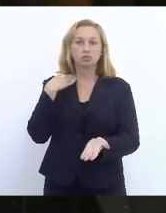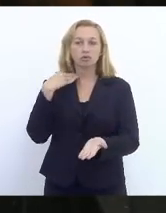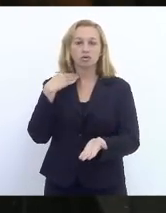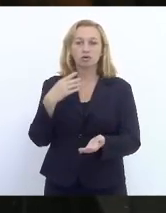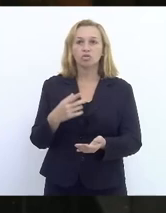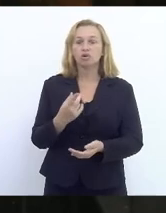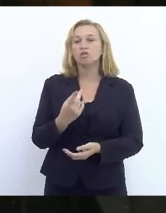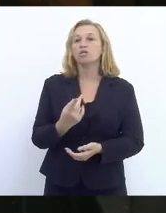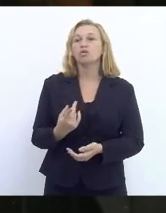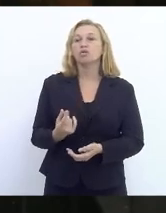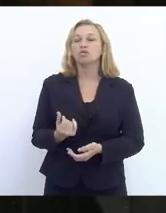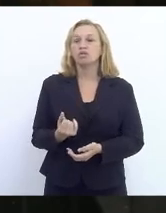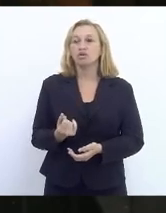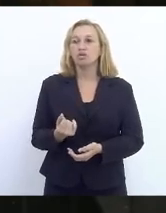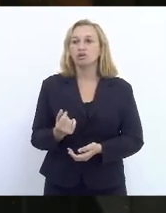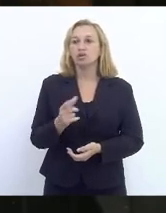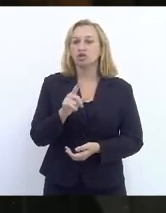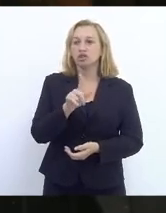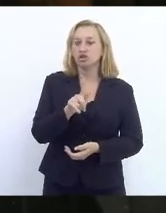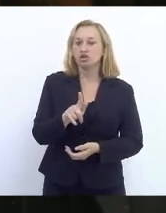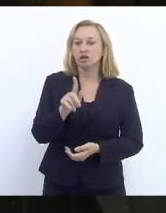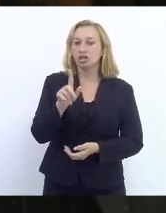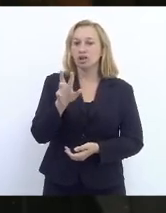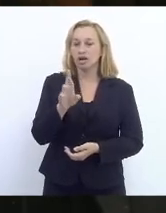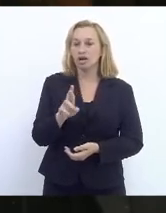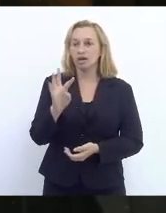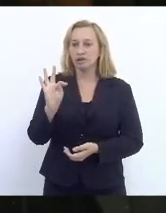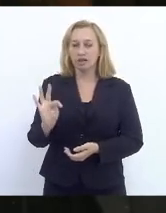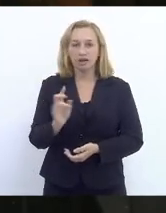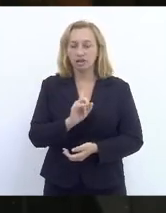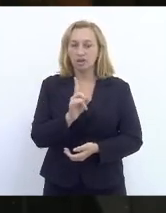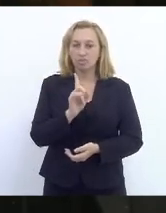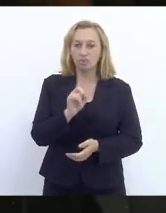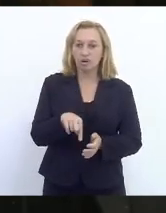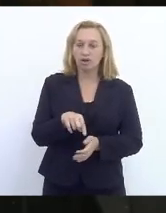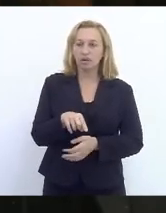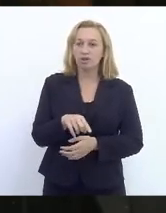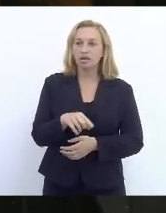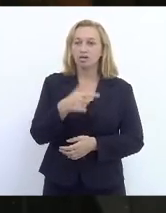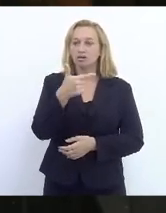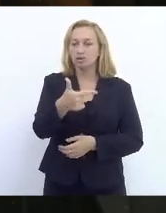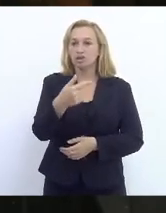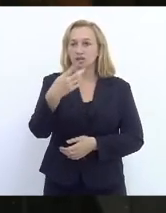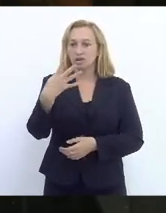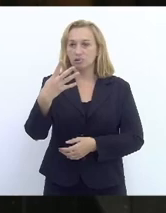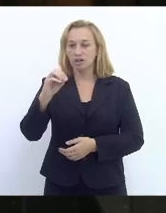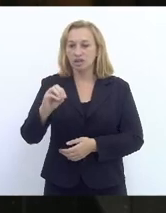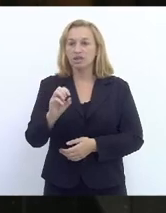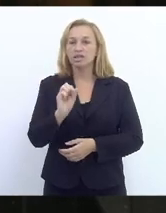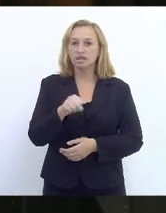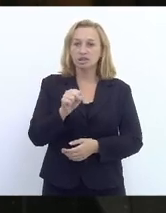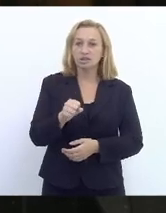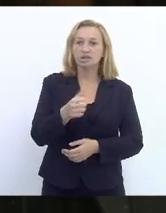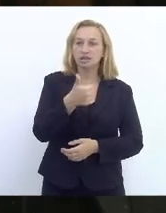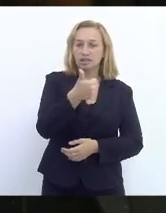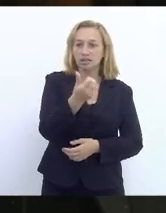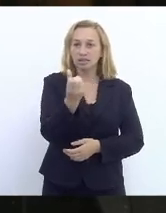grt não era mais 240 passou ac170.